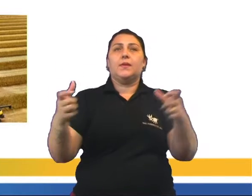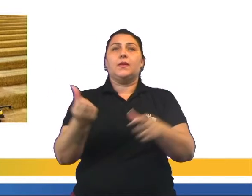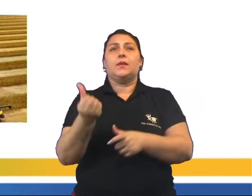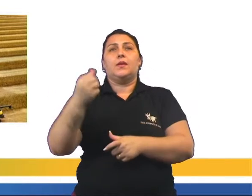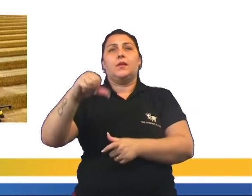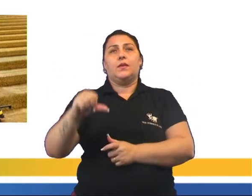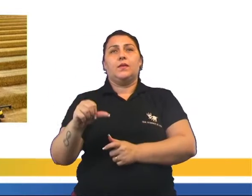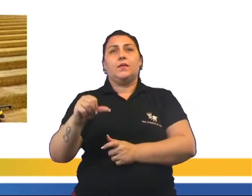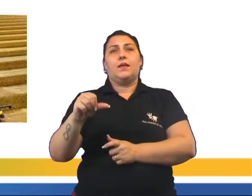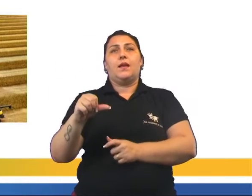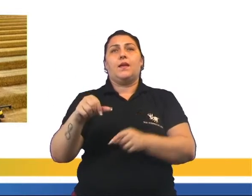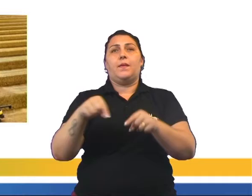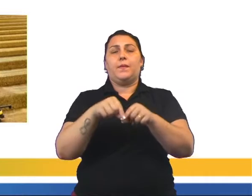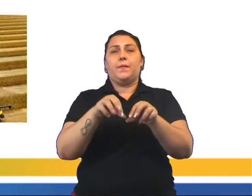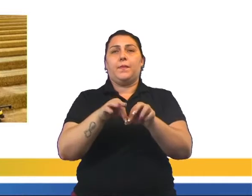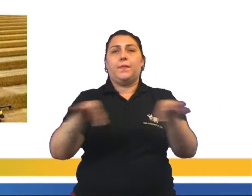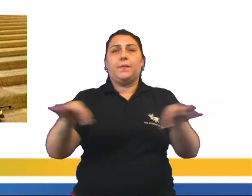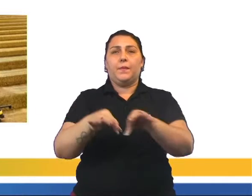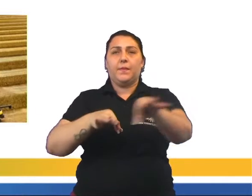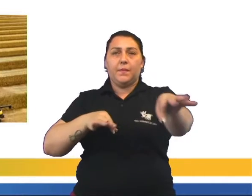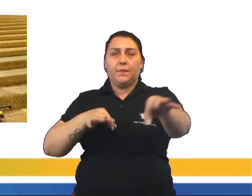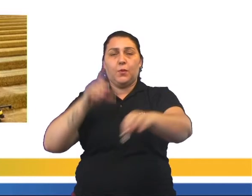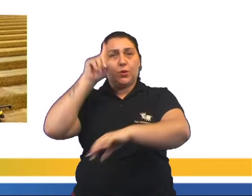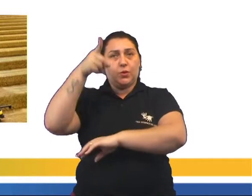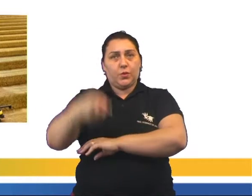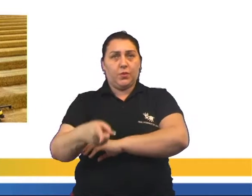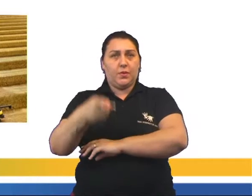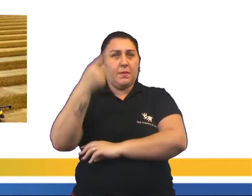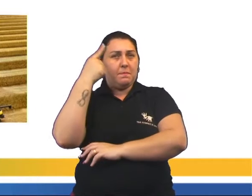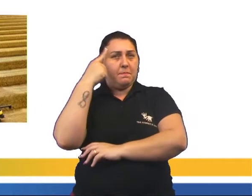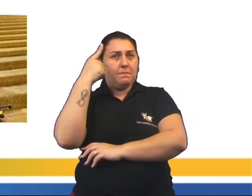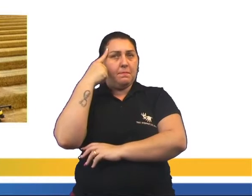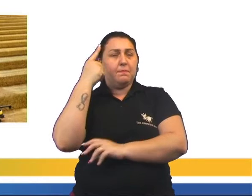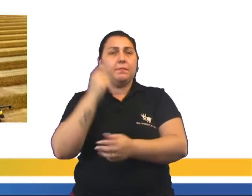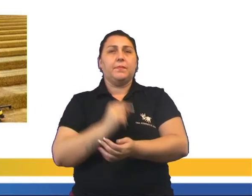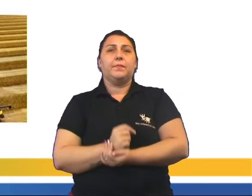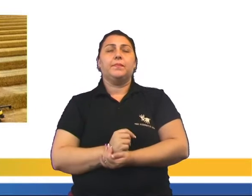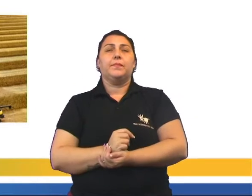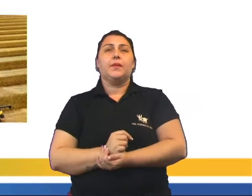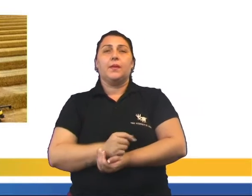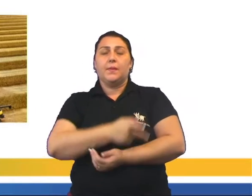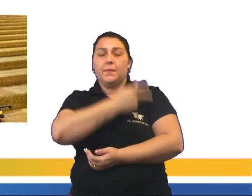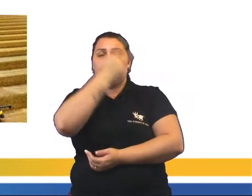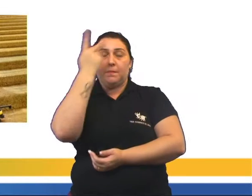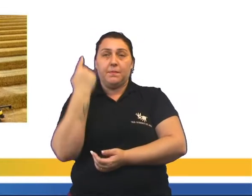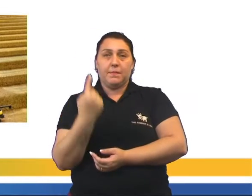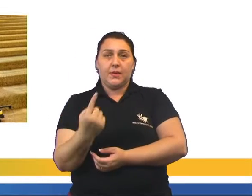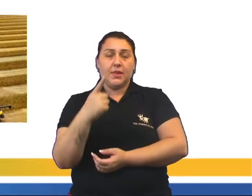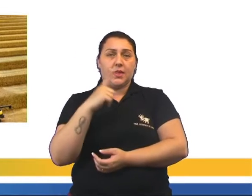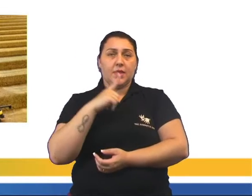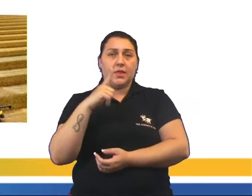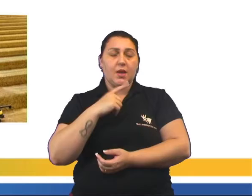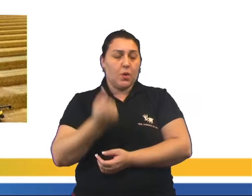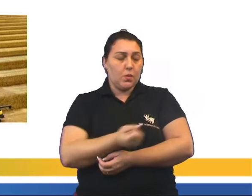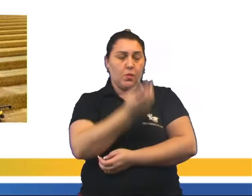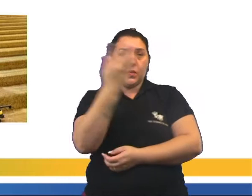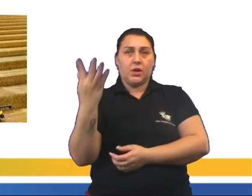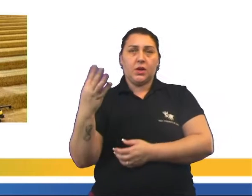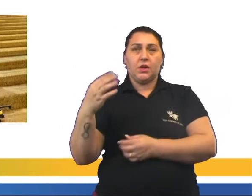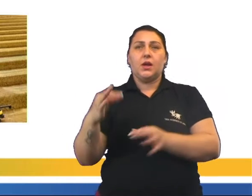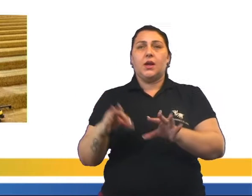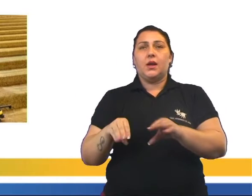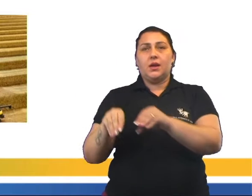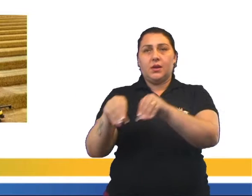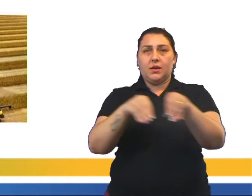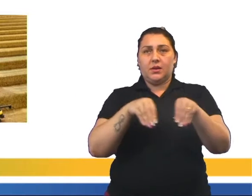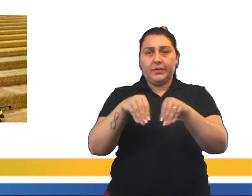de 69 hectares por dono. Você imagina aí uma pessoa só possuindo essa quantidade de terras